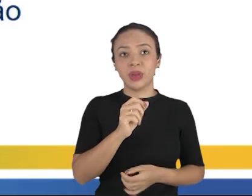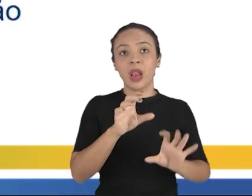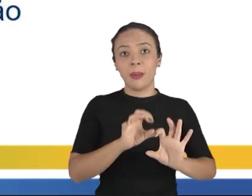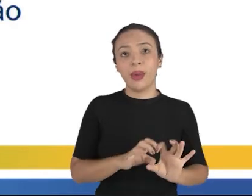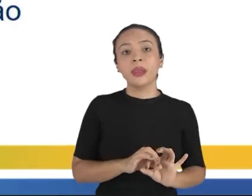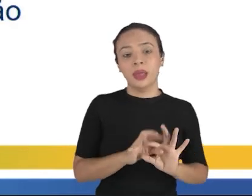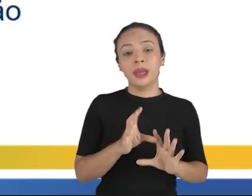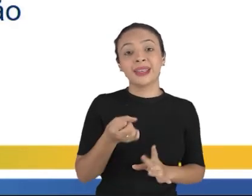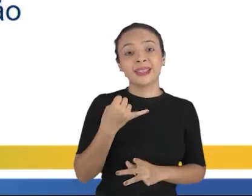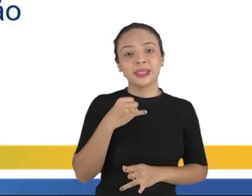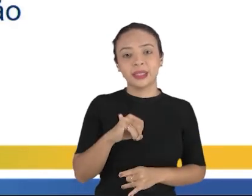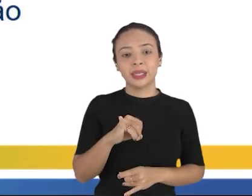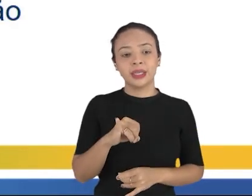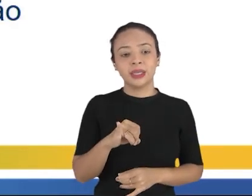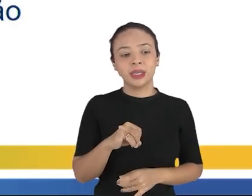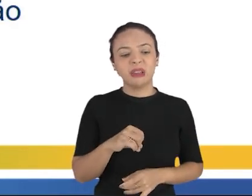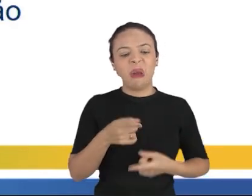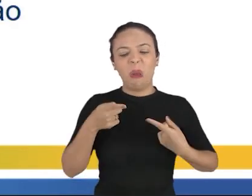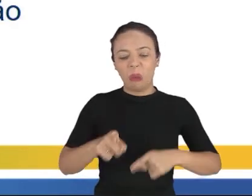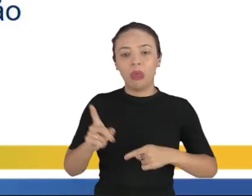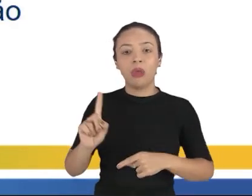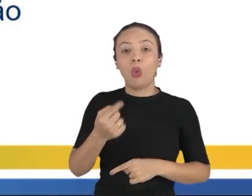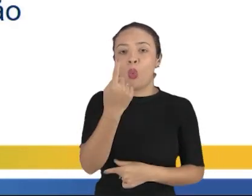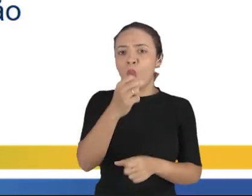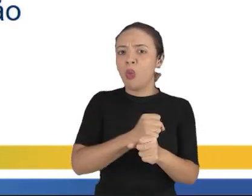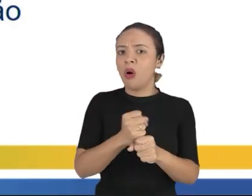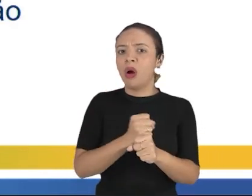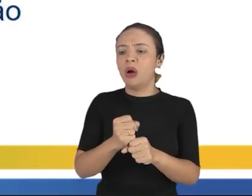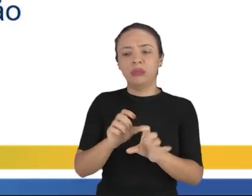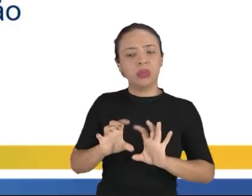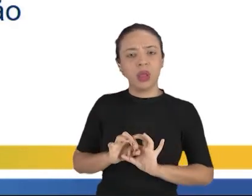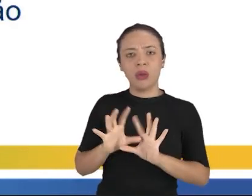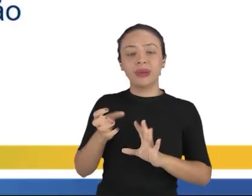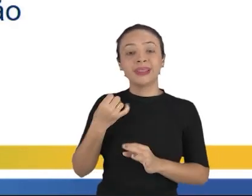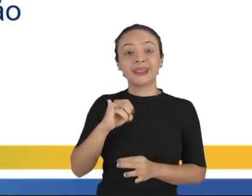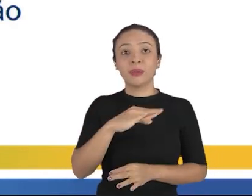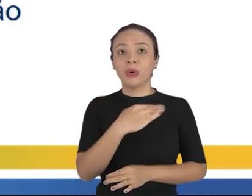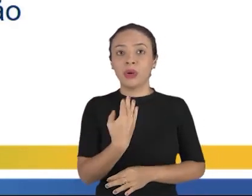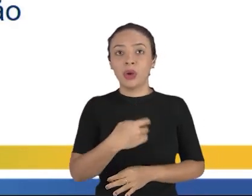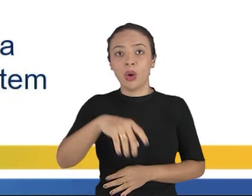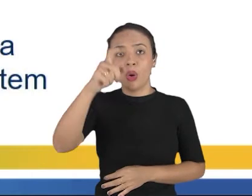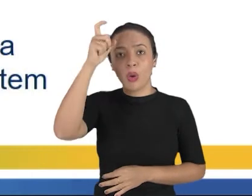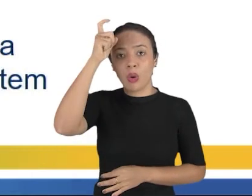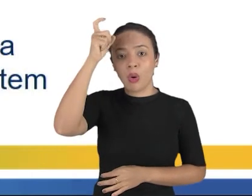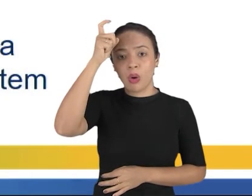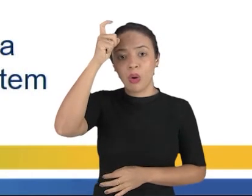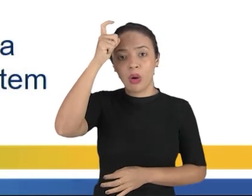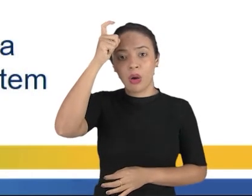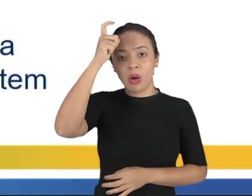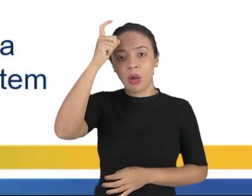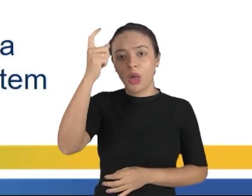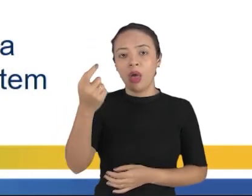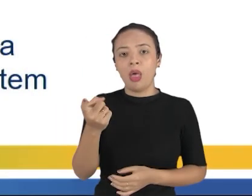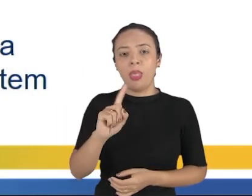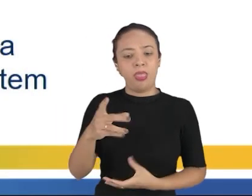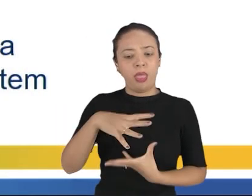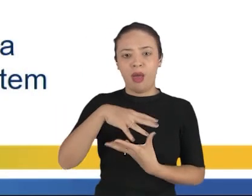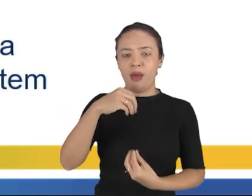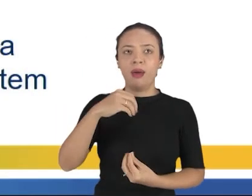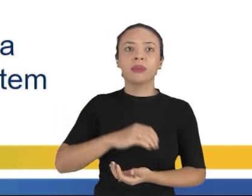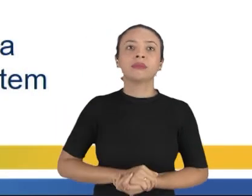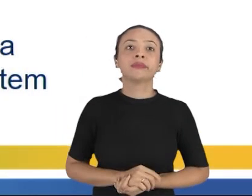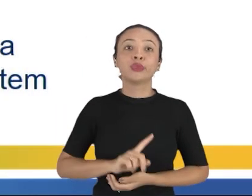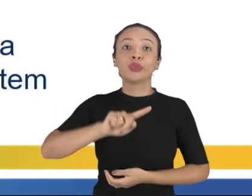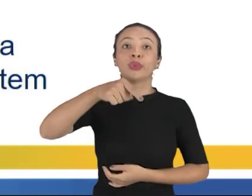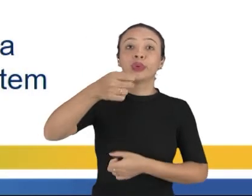a condição de não incomodar Jack durante 1 ano e que, quando morresse, o diabo não guardaria a sua alma. No ano seguinte,